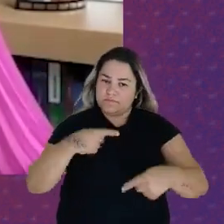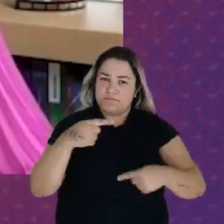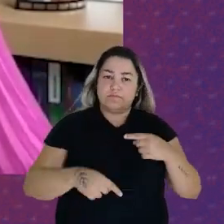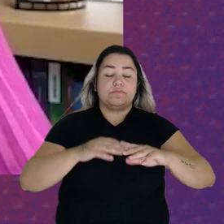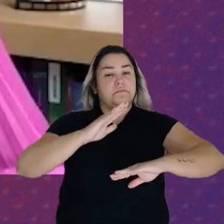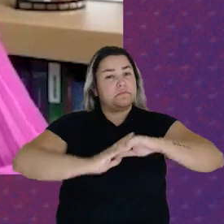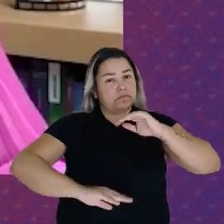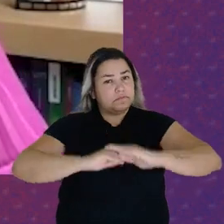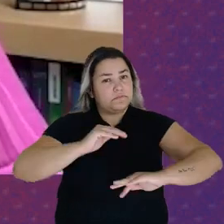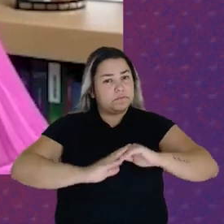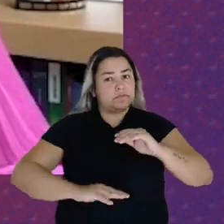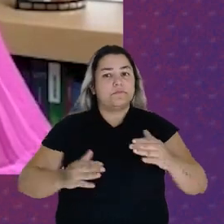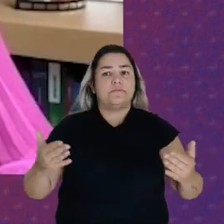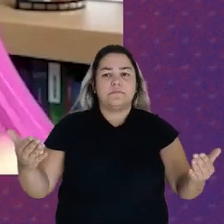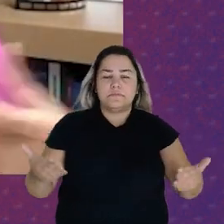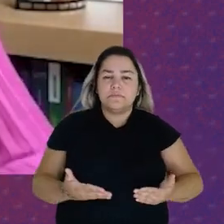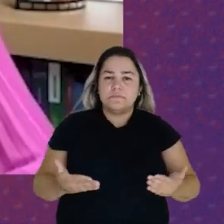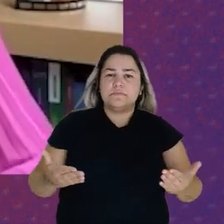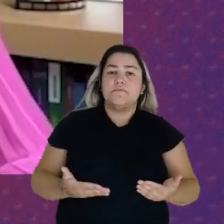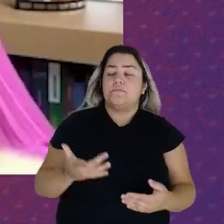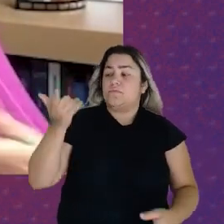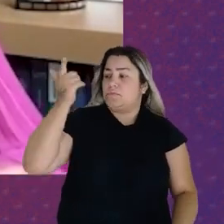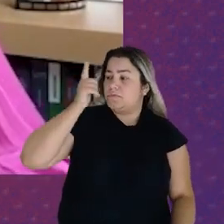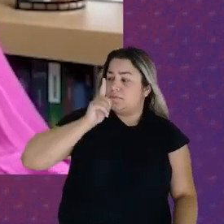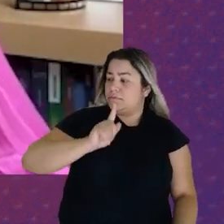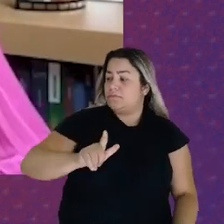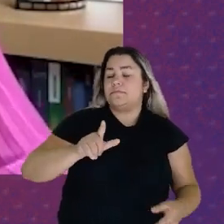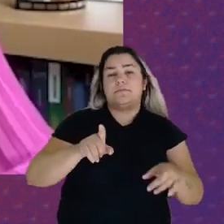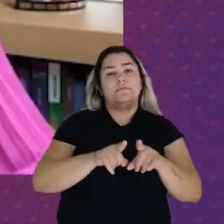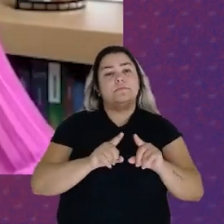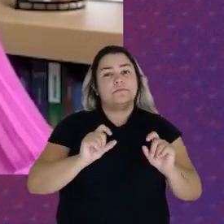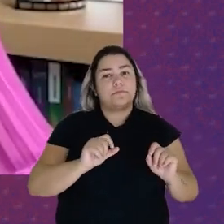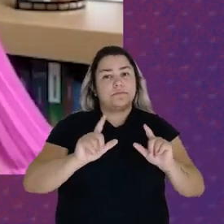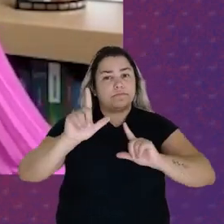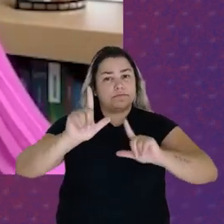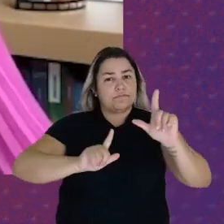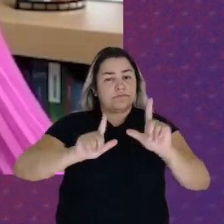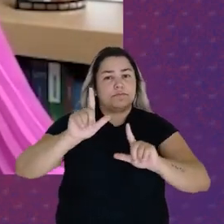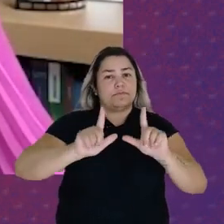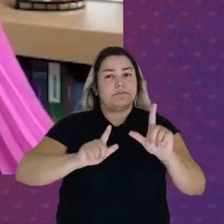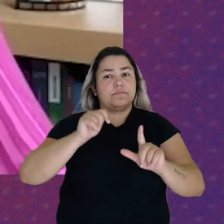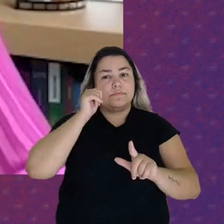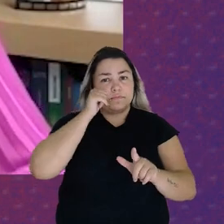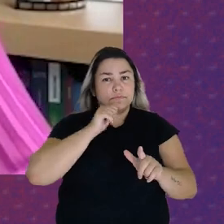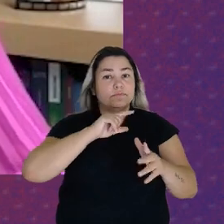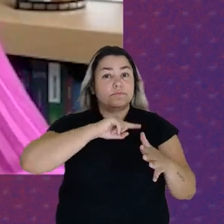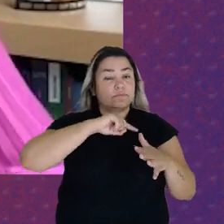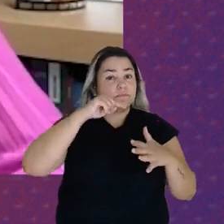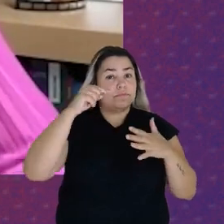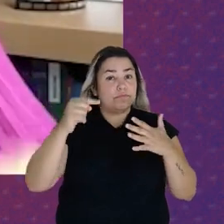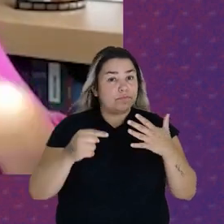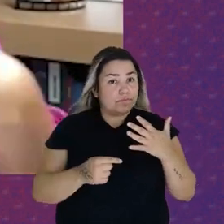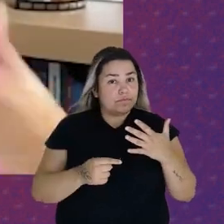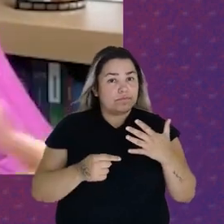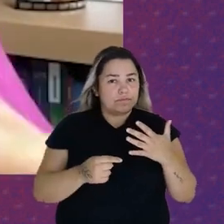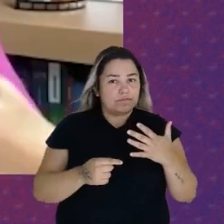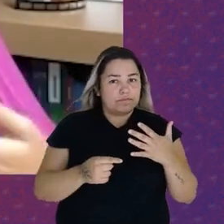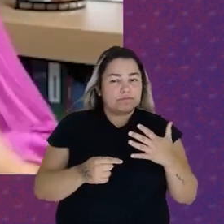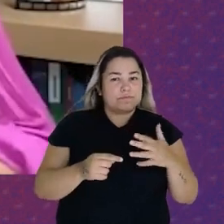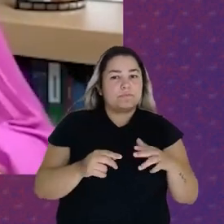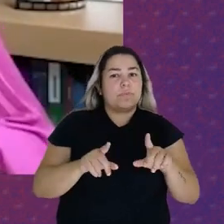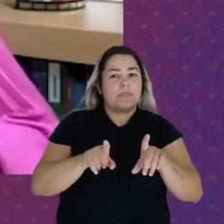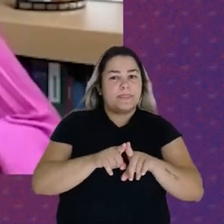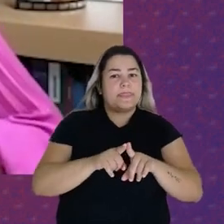Hoje, estar aqui mais uma vez nesse processo da TV Elas por Elas é um prazer, que a TV Elas por Elas tem sido